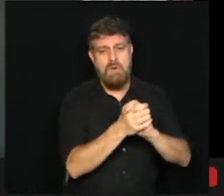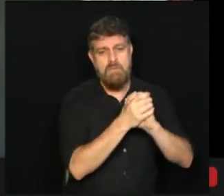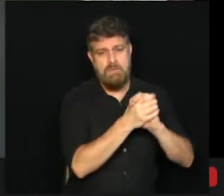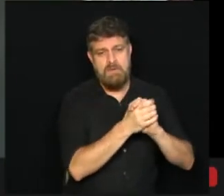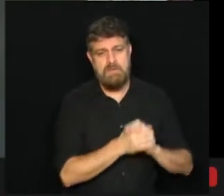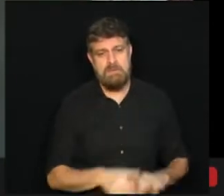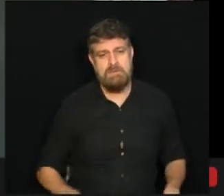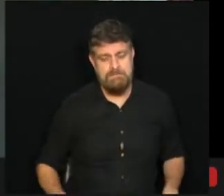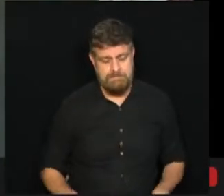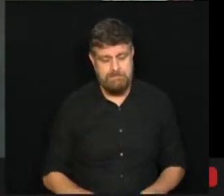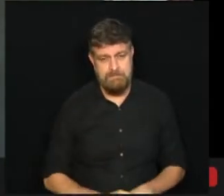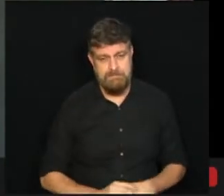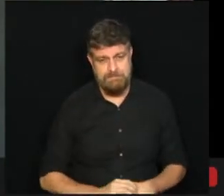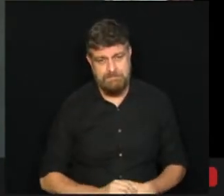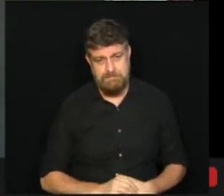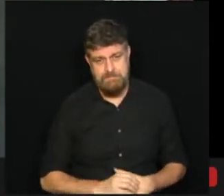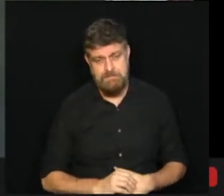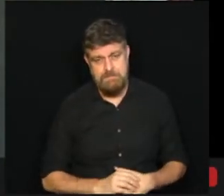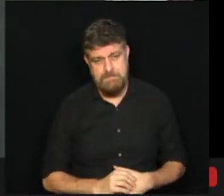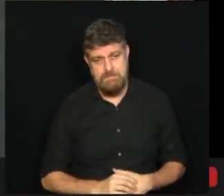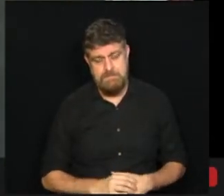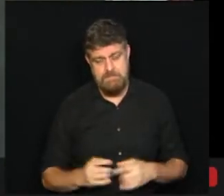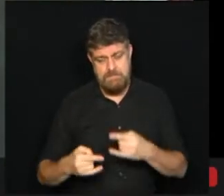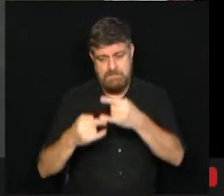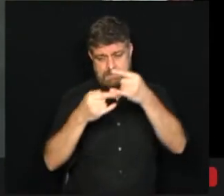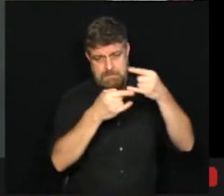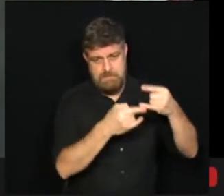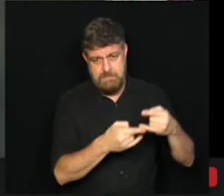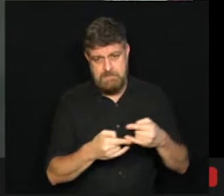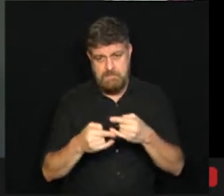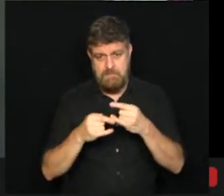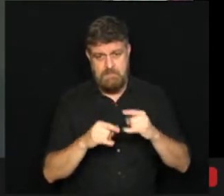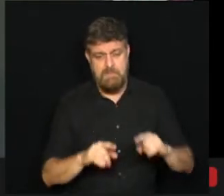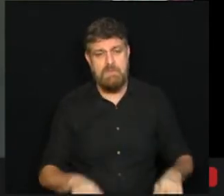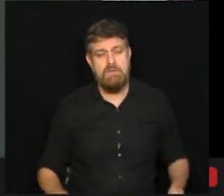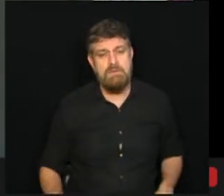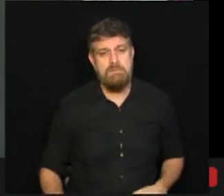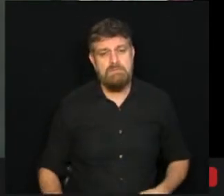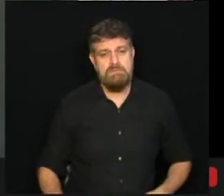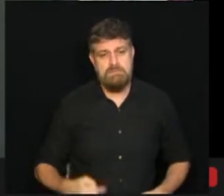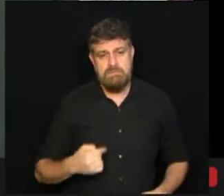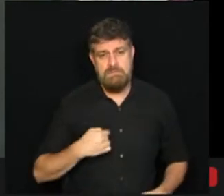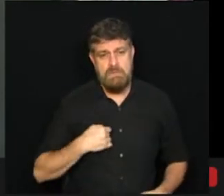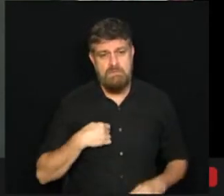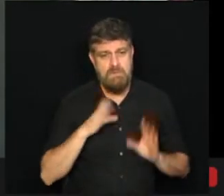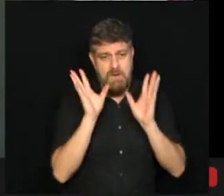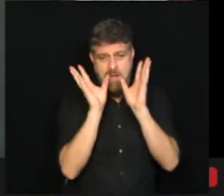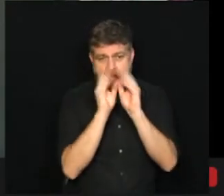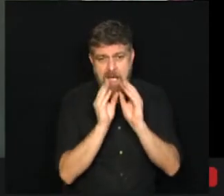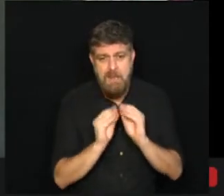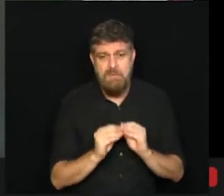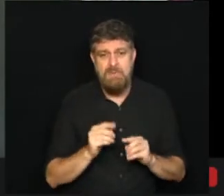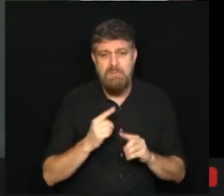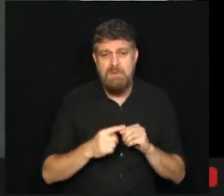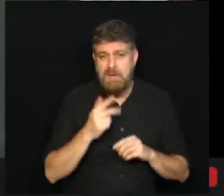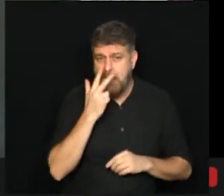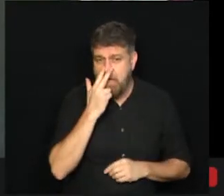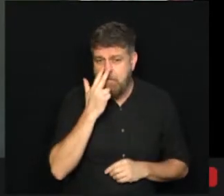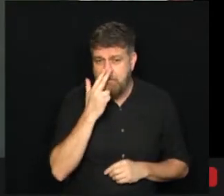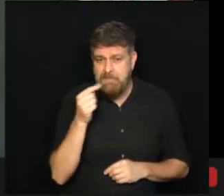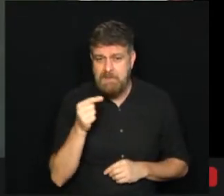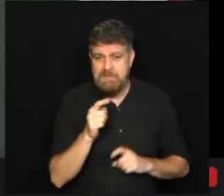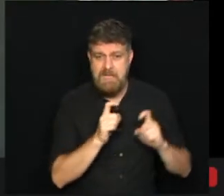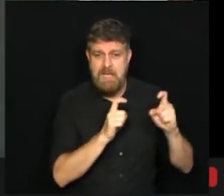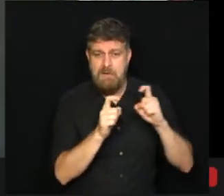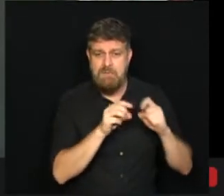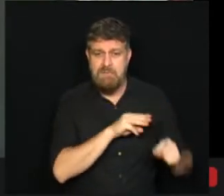Ana Carolina, que esteve aqui até há pouco conosco. Eu vou ser bastante breve, vereadora, porque me parece que essa reunião no Ministério